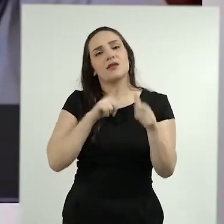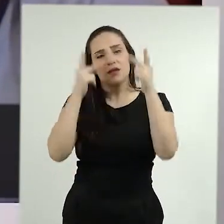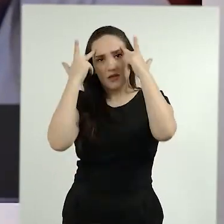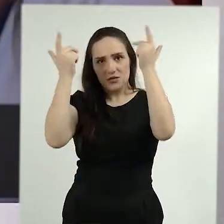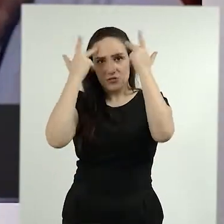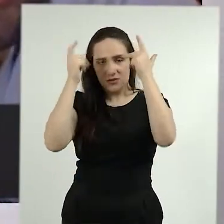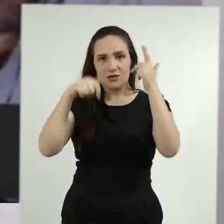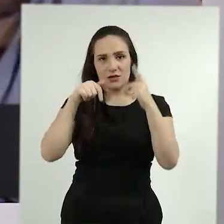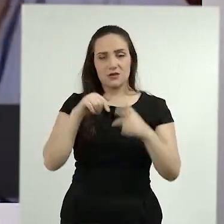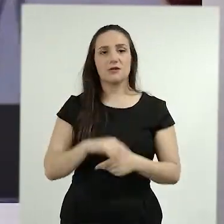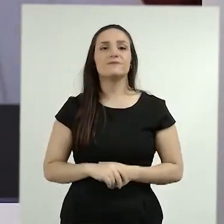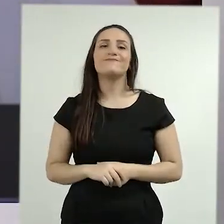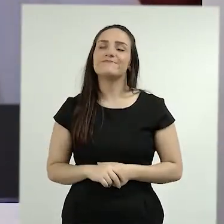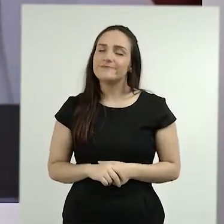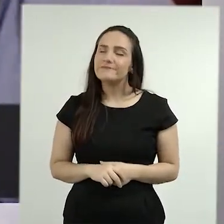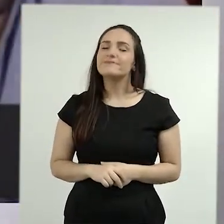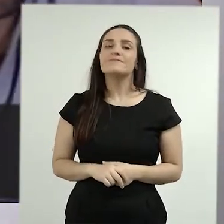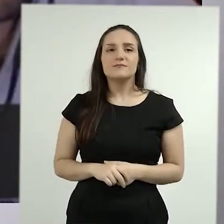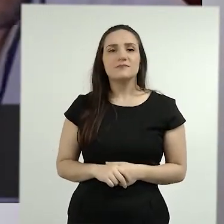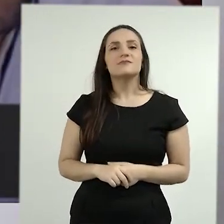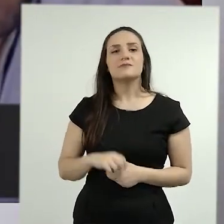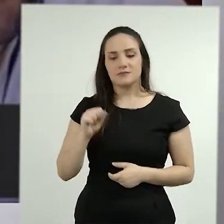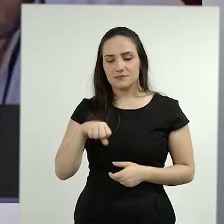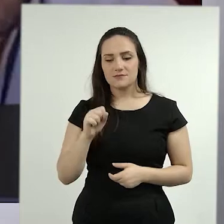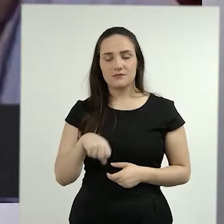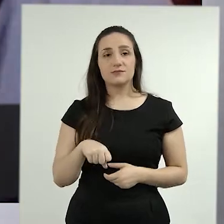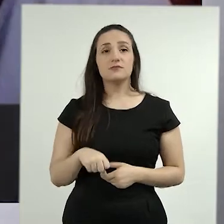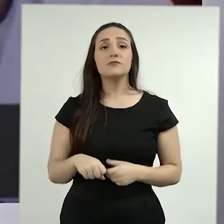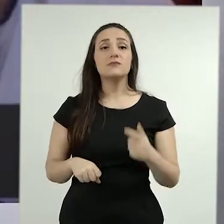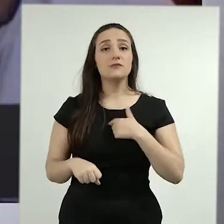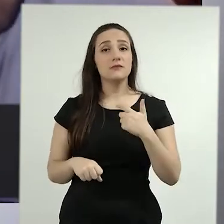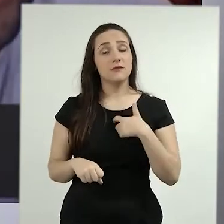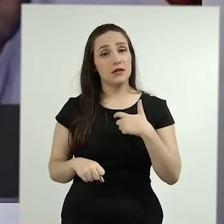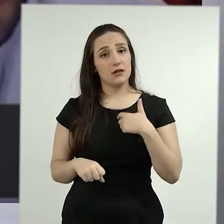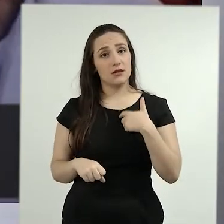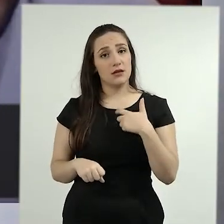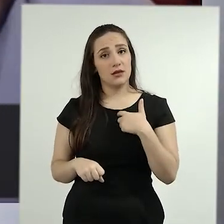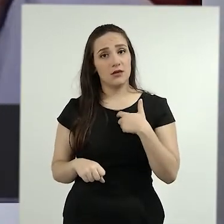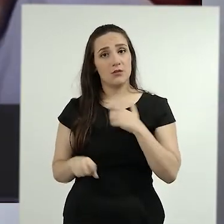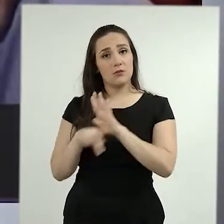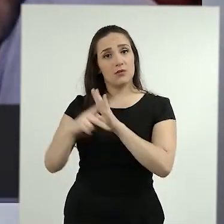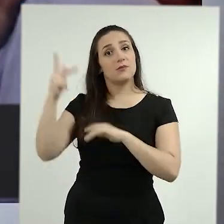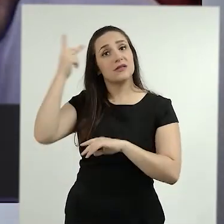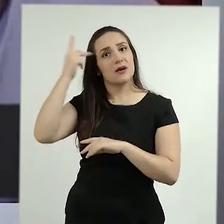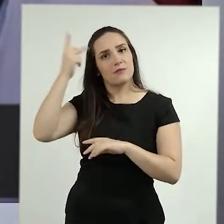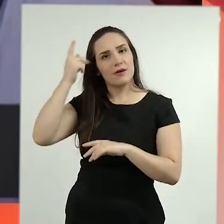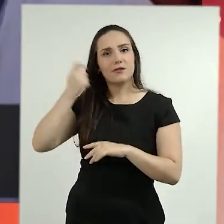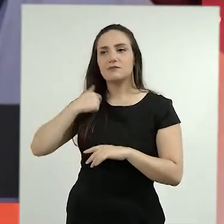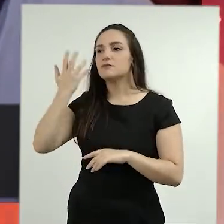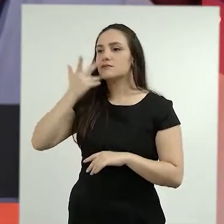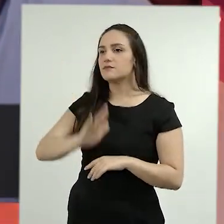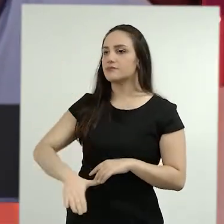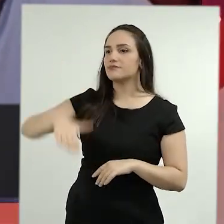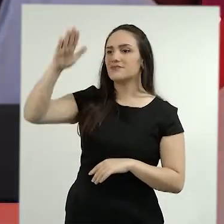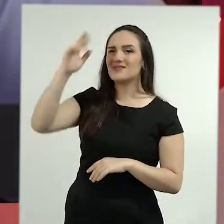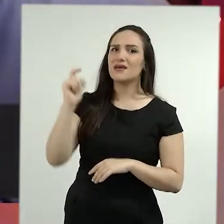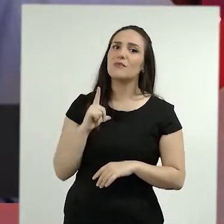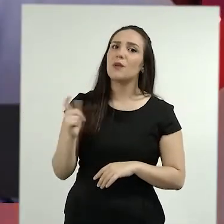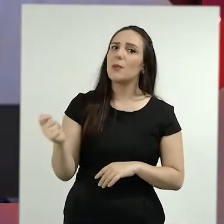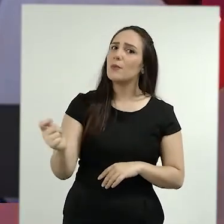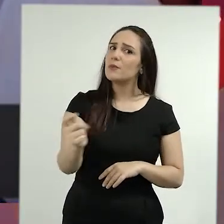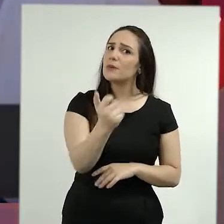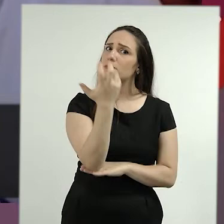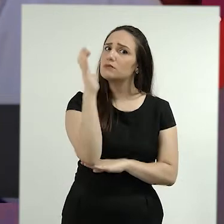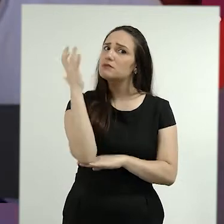né, Danilo? Sim, é uma característica do sul mato-grossense, né? Eu sou de São Paulo, fui criado na selva de pedras, como muita gente fala, né?